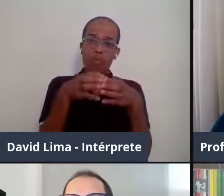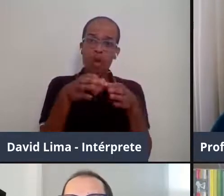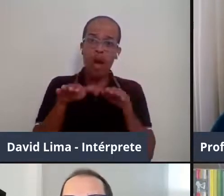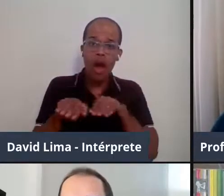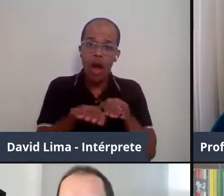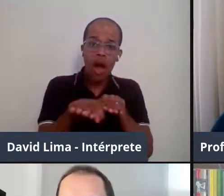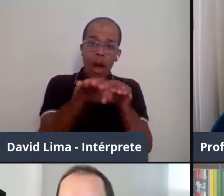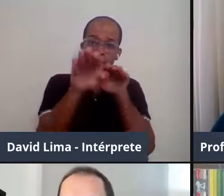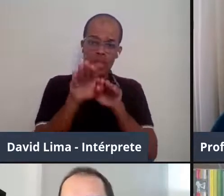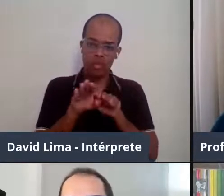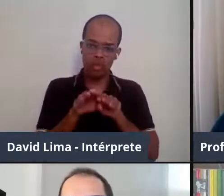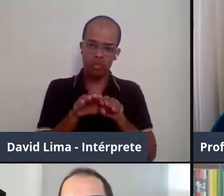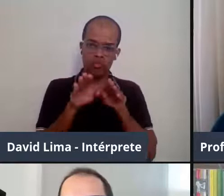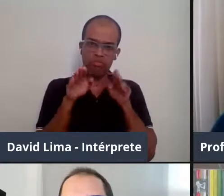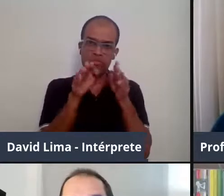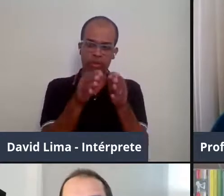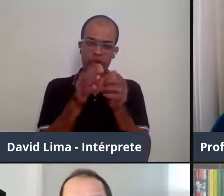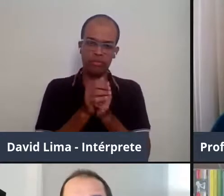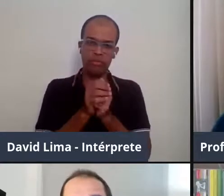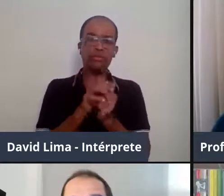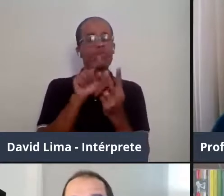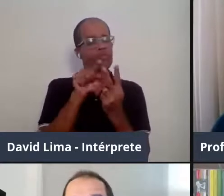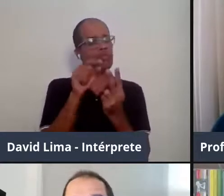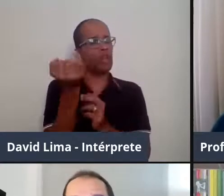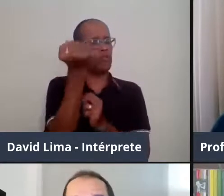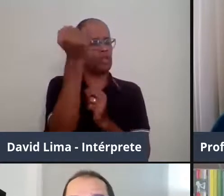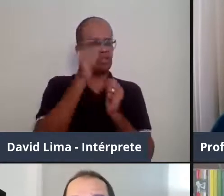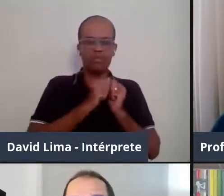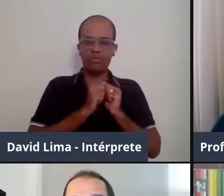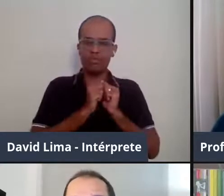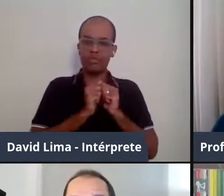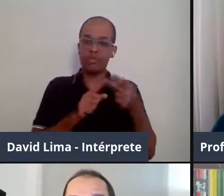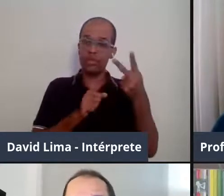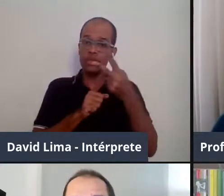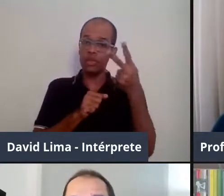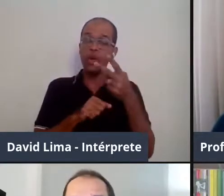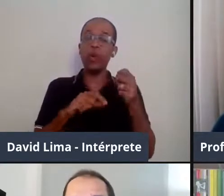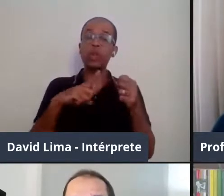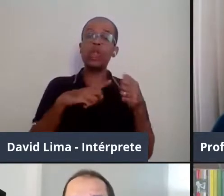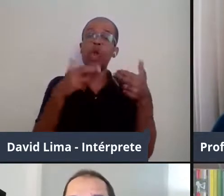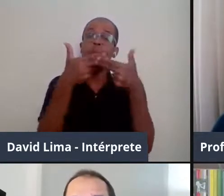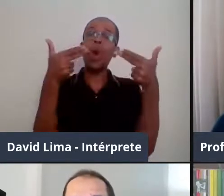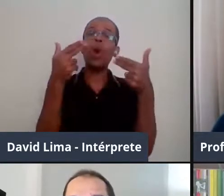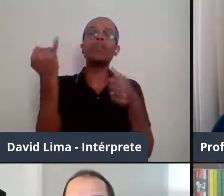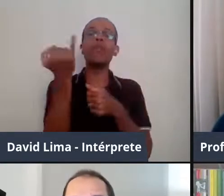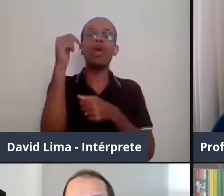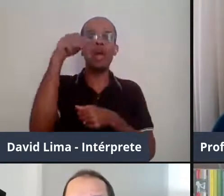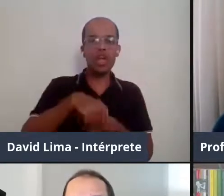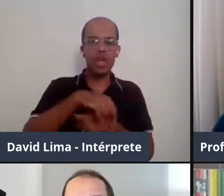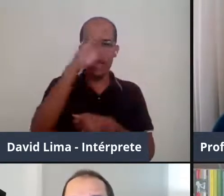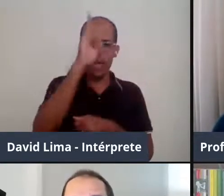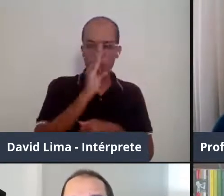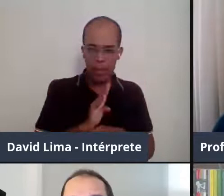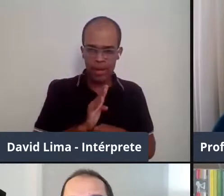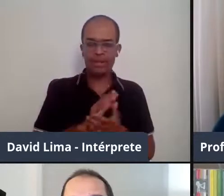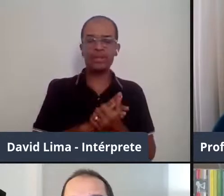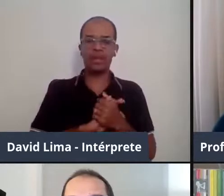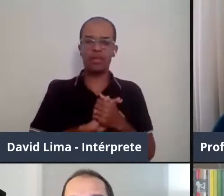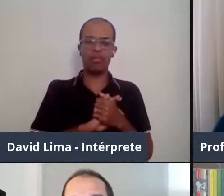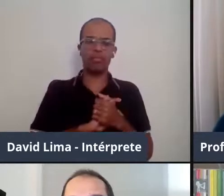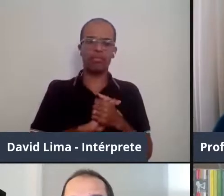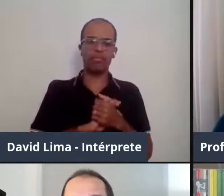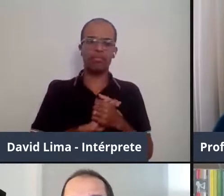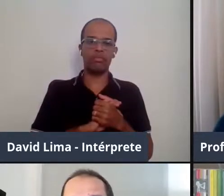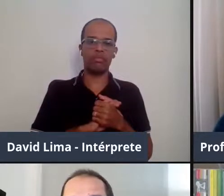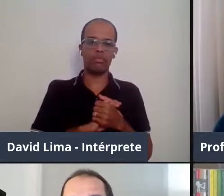caminho, no mesmo destino. É muito importante. Segundo, temos uma questão muito importante no Brasil, que eu nunca perco